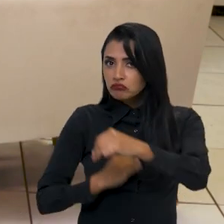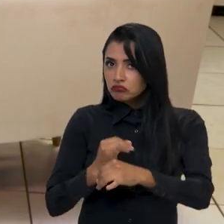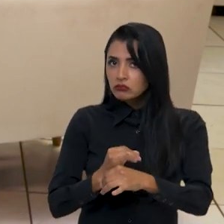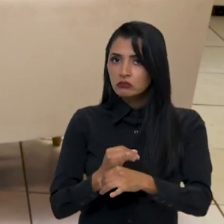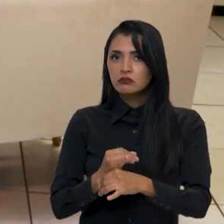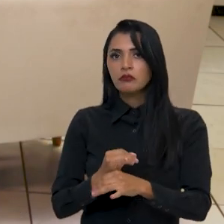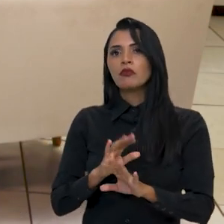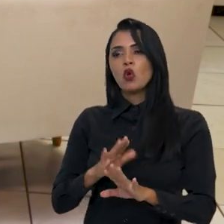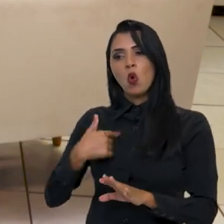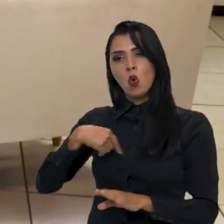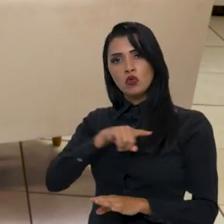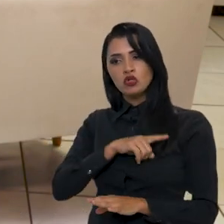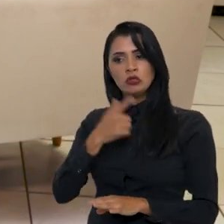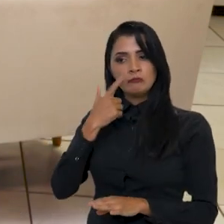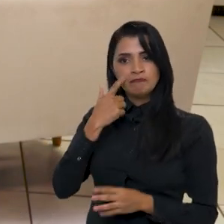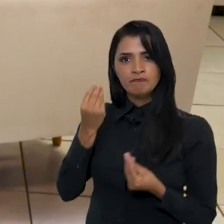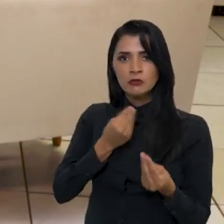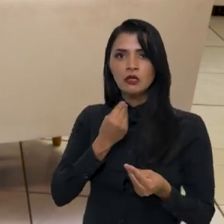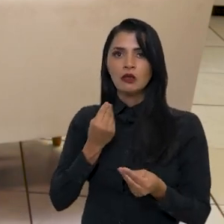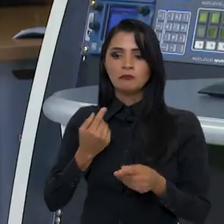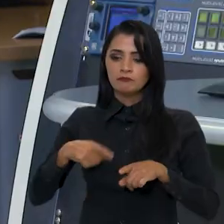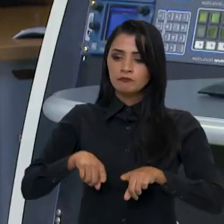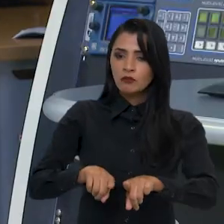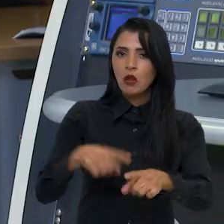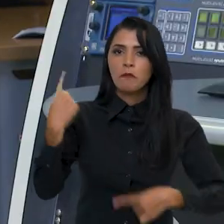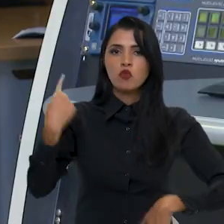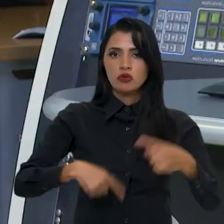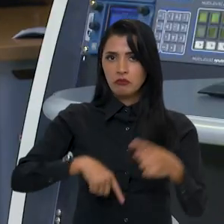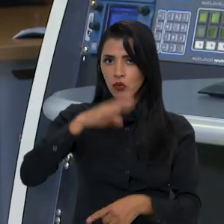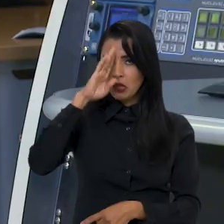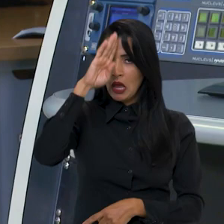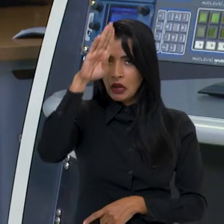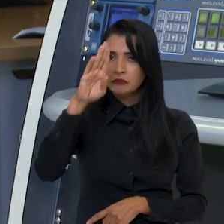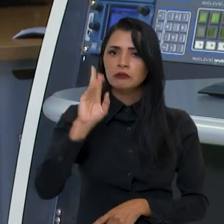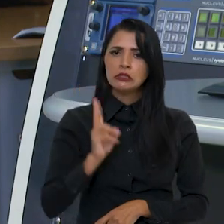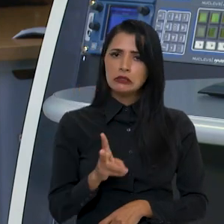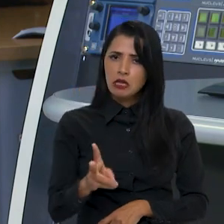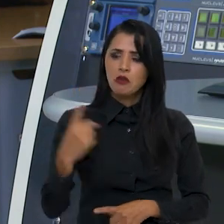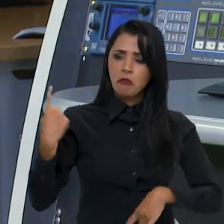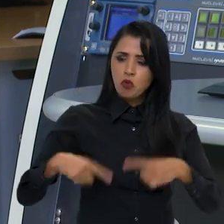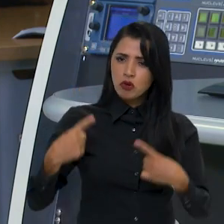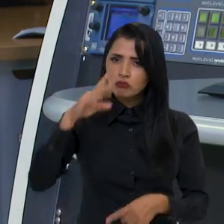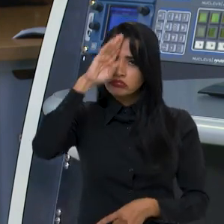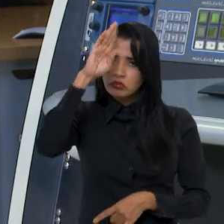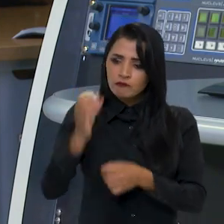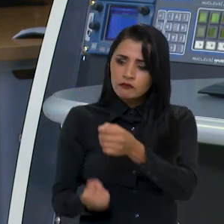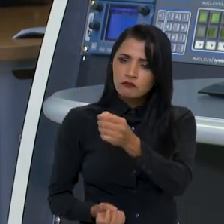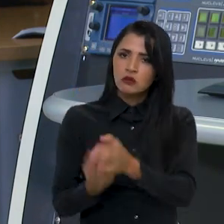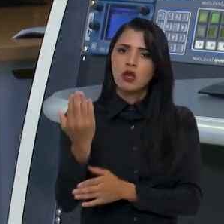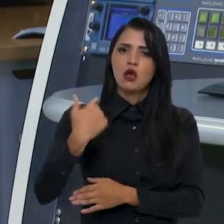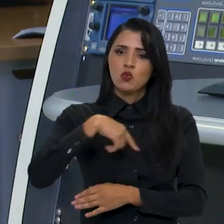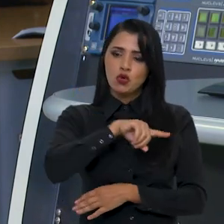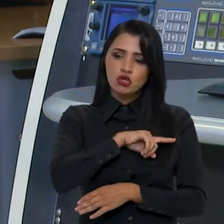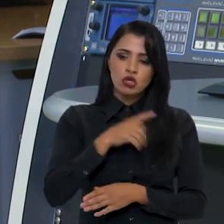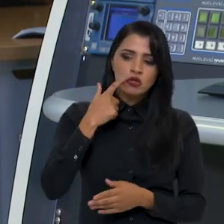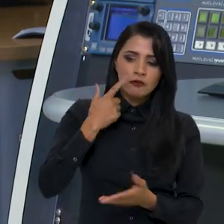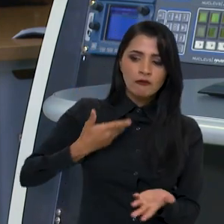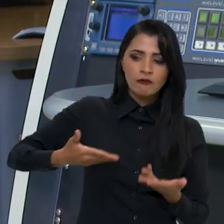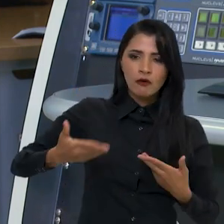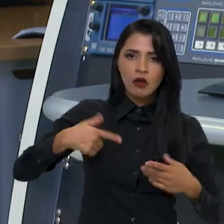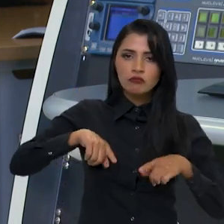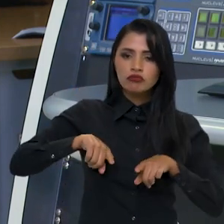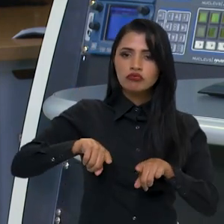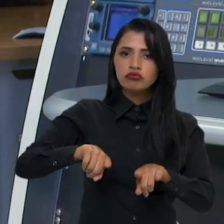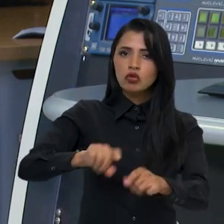gente está procurando caminhar em paralelo com as políticas prioritárias. A cada vez que uma política prioritária vai sendo estabelecida, a